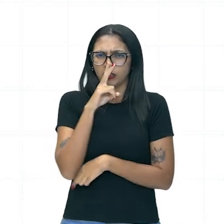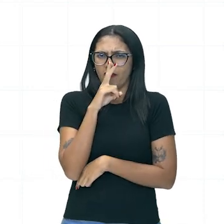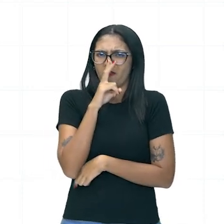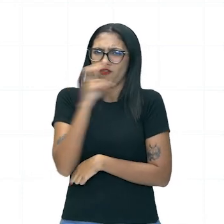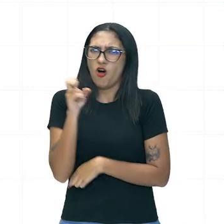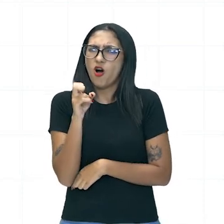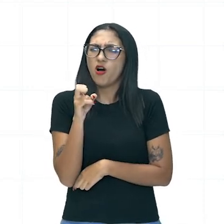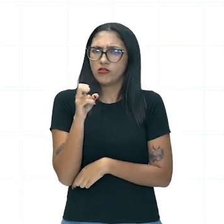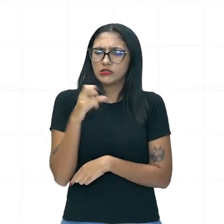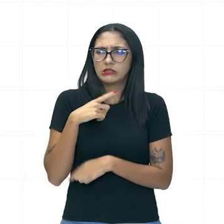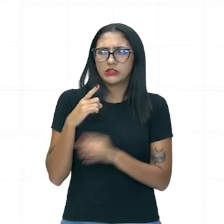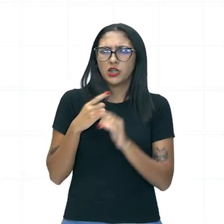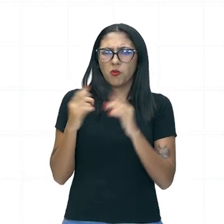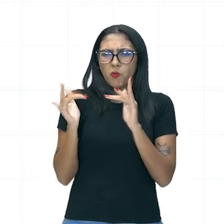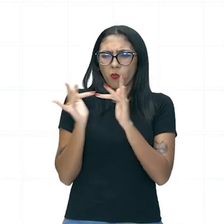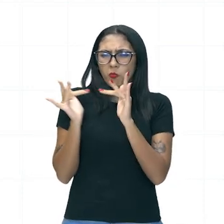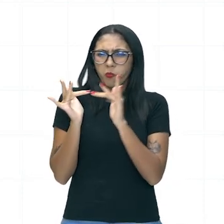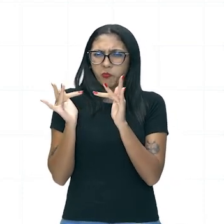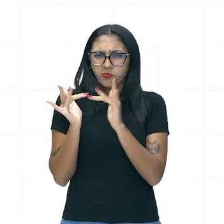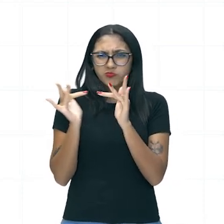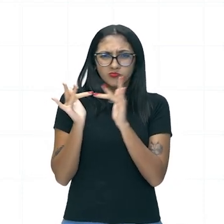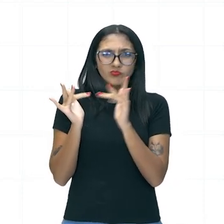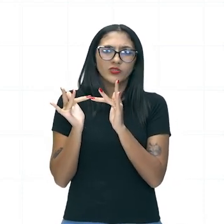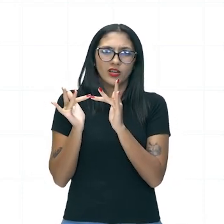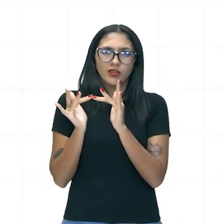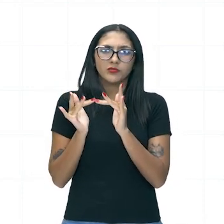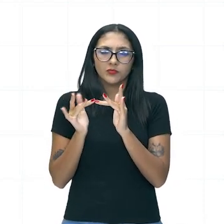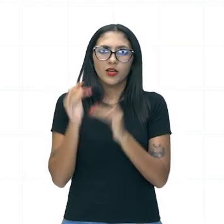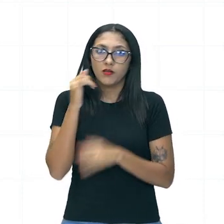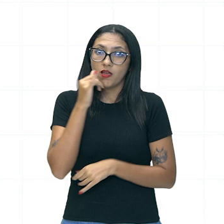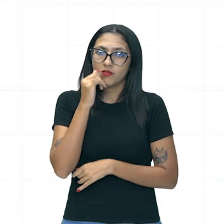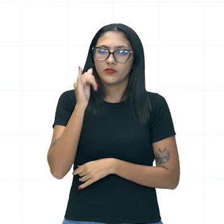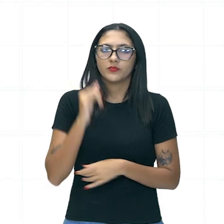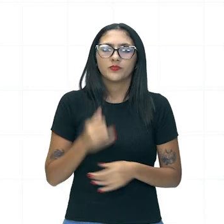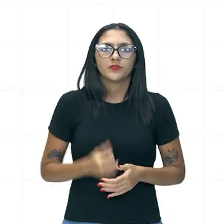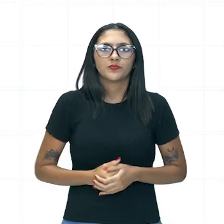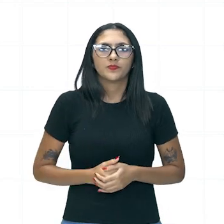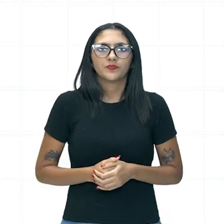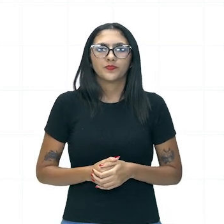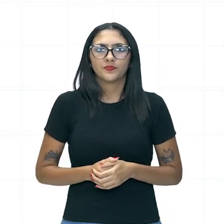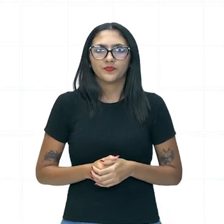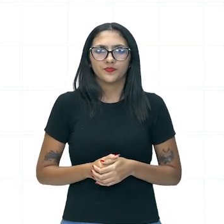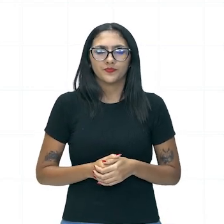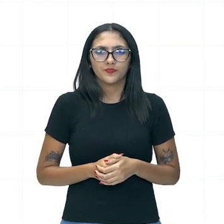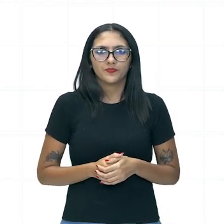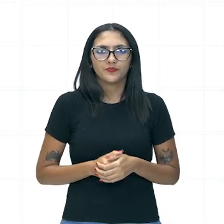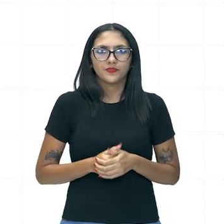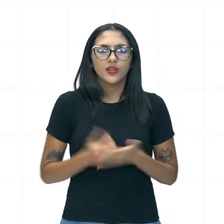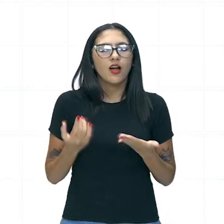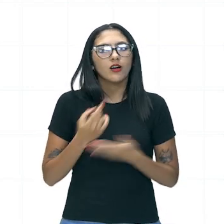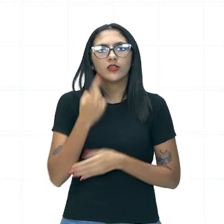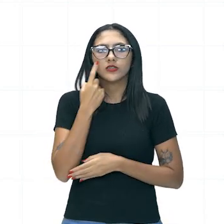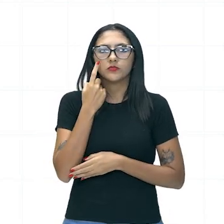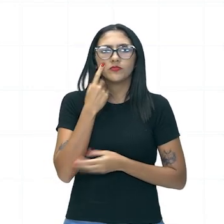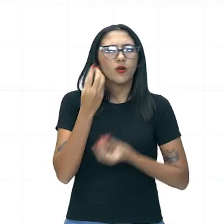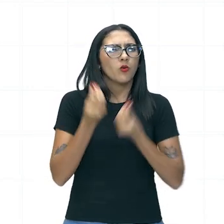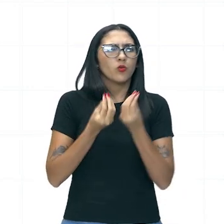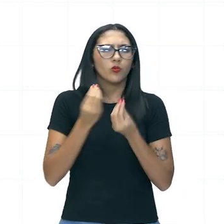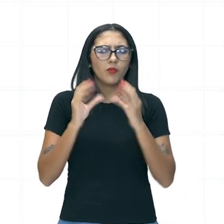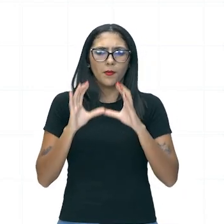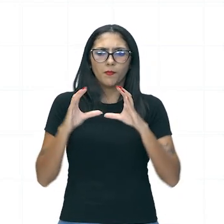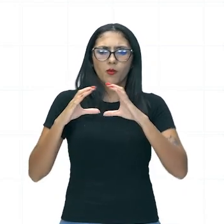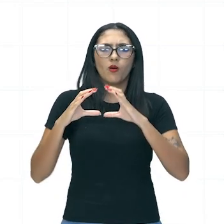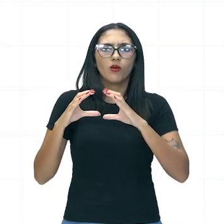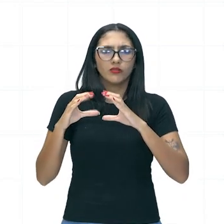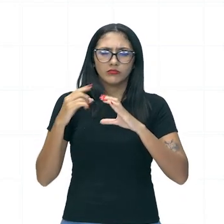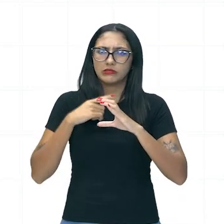de contato do que no futebol, certo? Agora a gente vai ver aqui um pouco sobre o formato da bola, né, que é